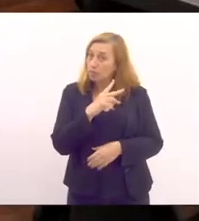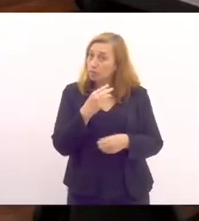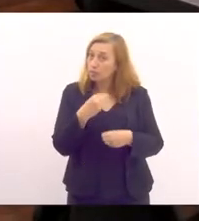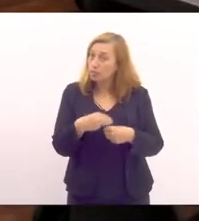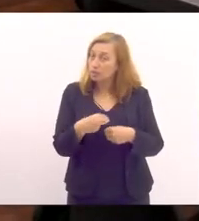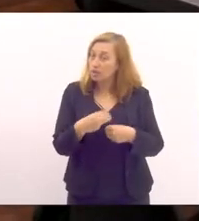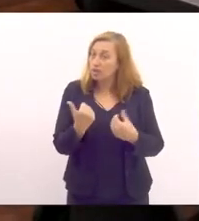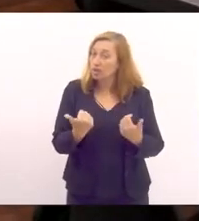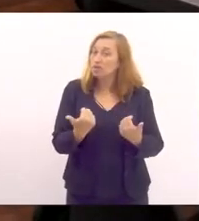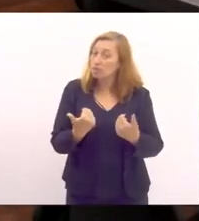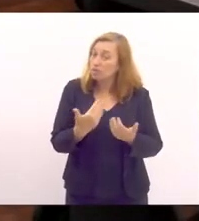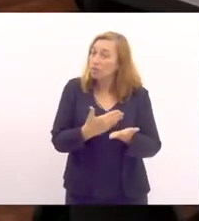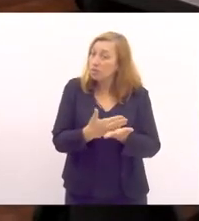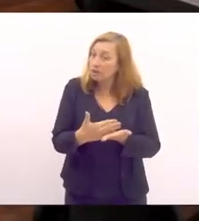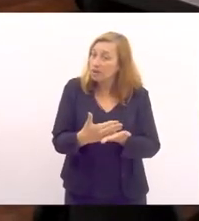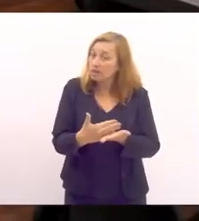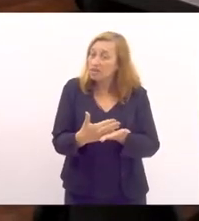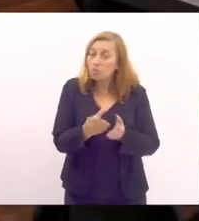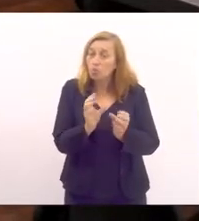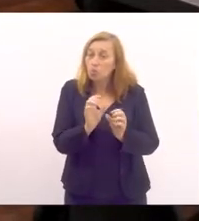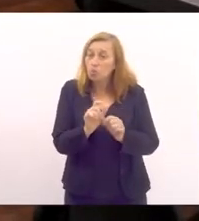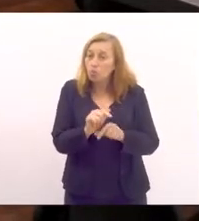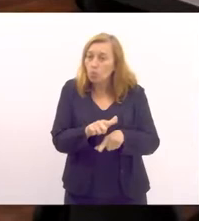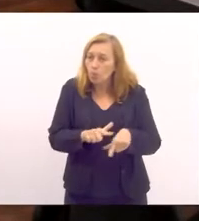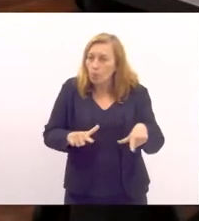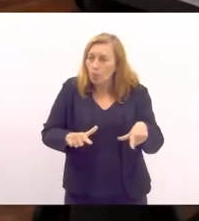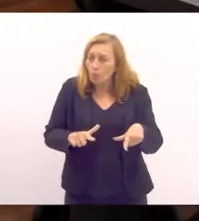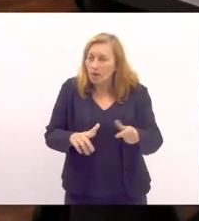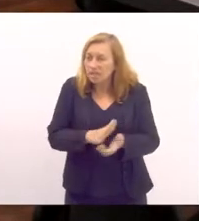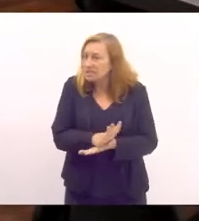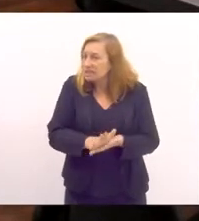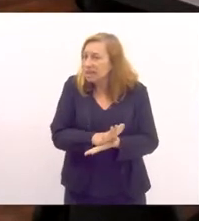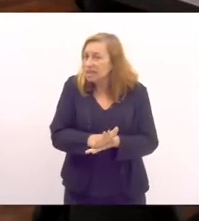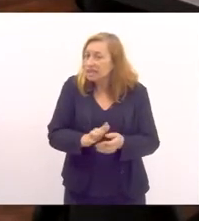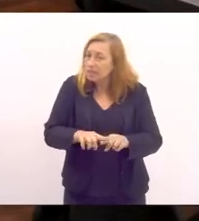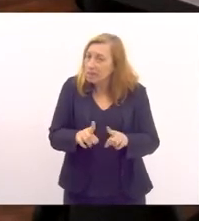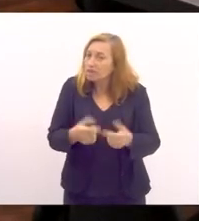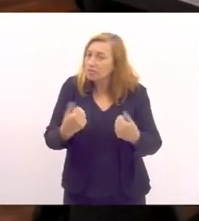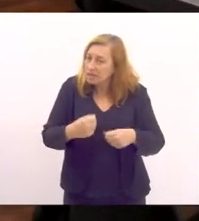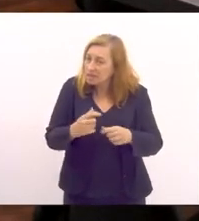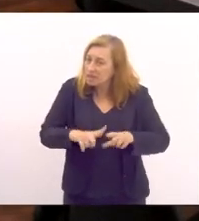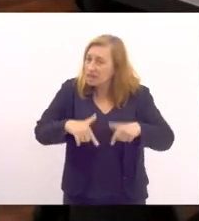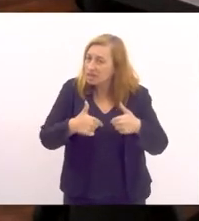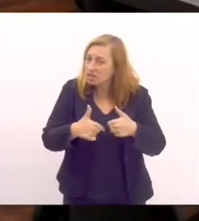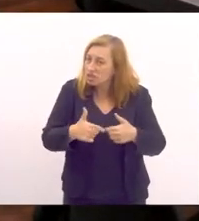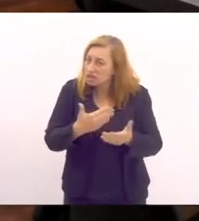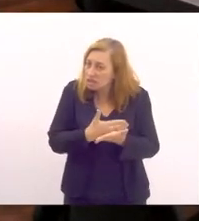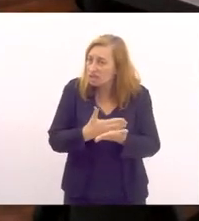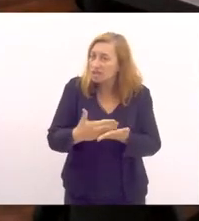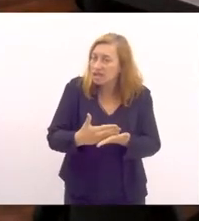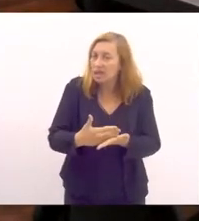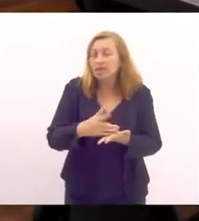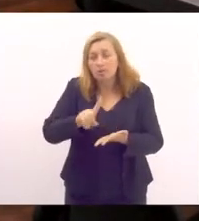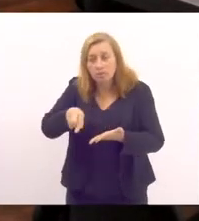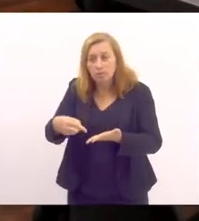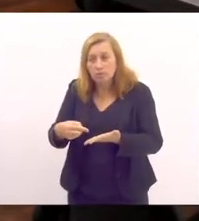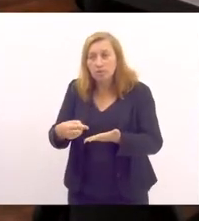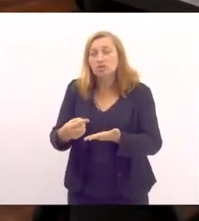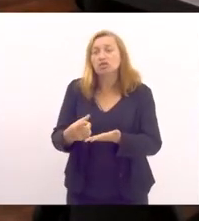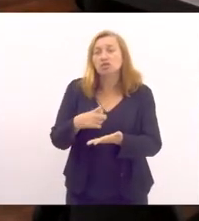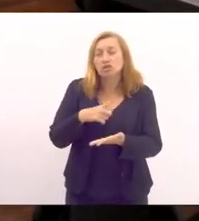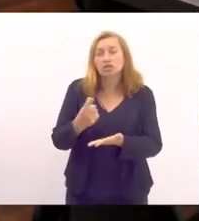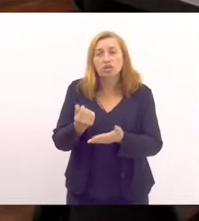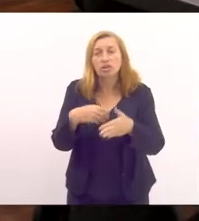gente começa sem dinheiro nenhum, mas a gente tem que aportar alguma coisa no fundo. Da mesma forma o governo do Estado. E a gente está falando